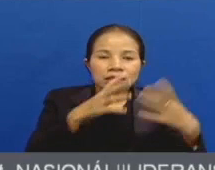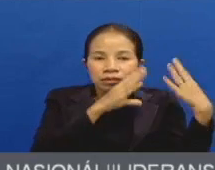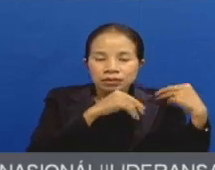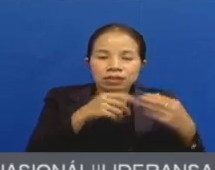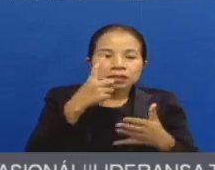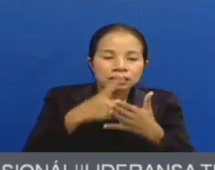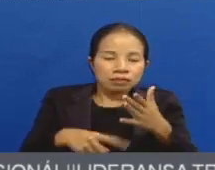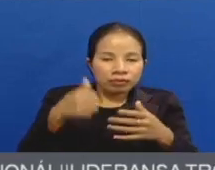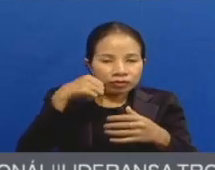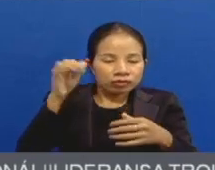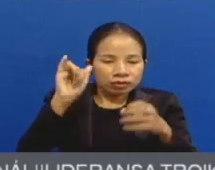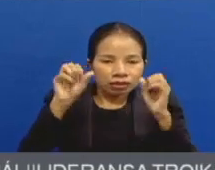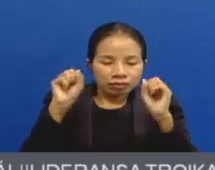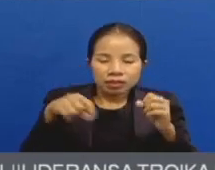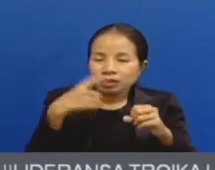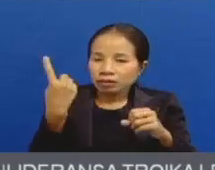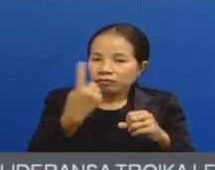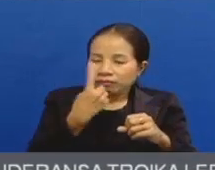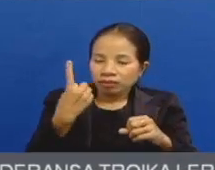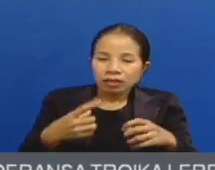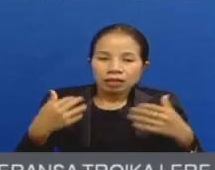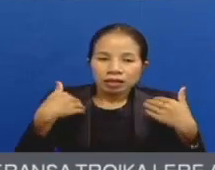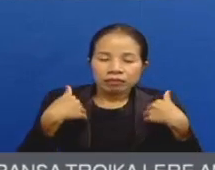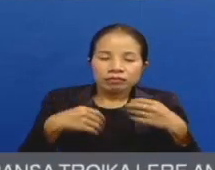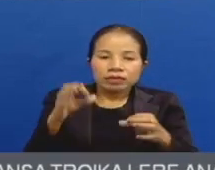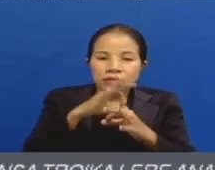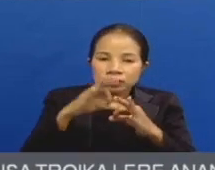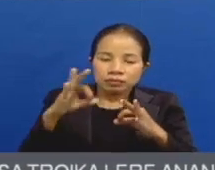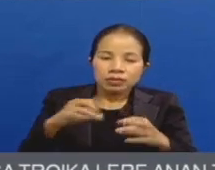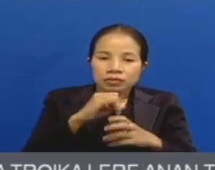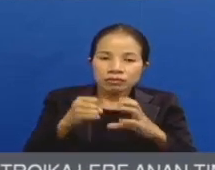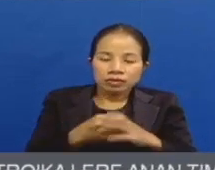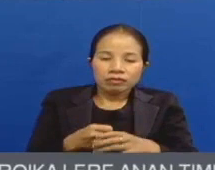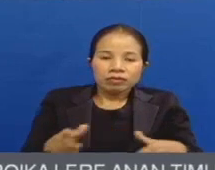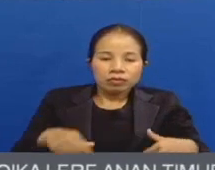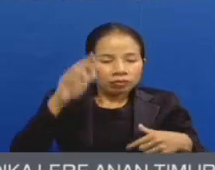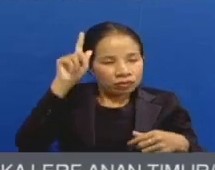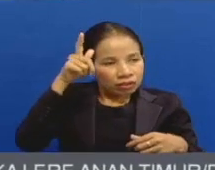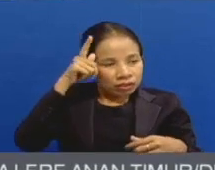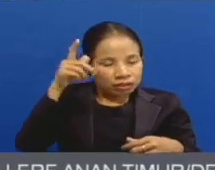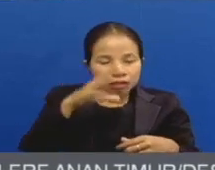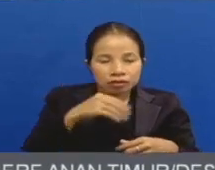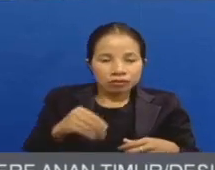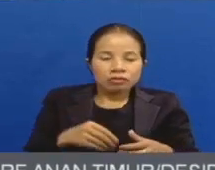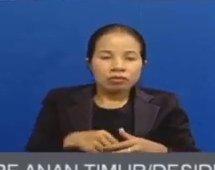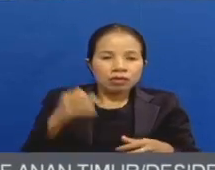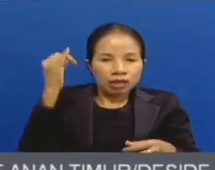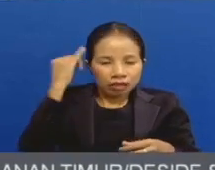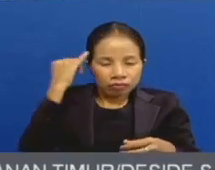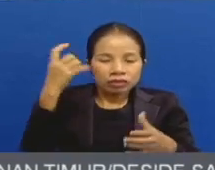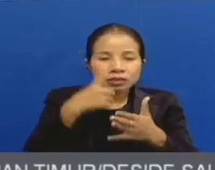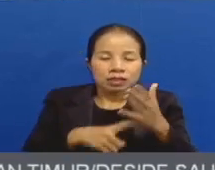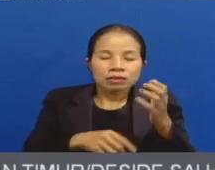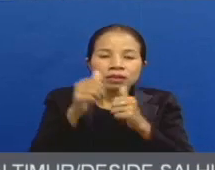veto sira turnes sira bele na fatin iha espiritu envolvean hia vida politika nomos expectativa sira makita